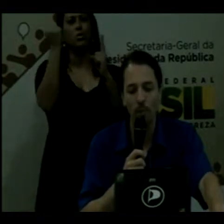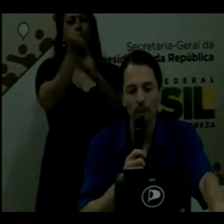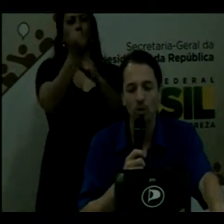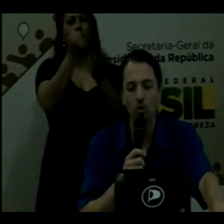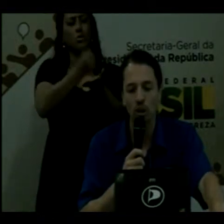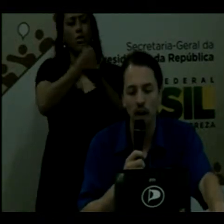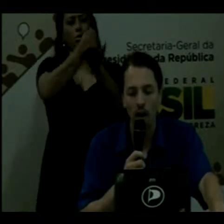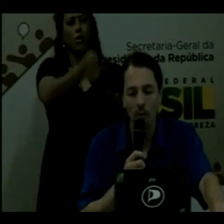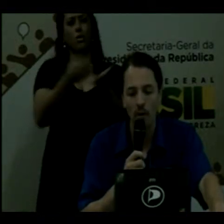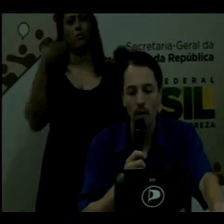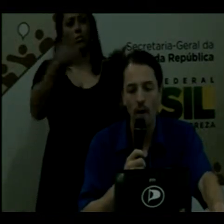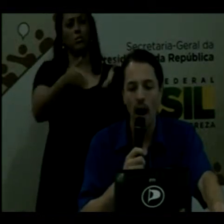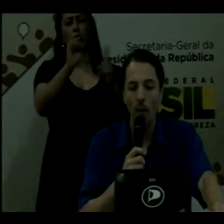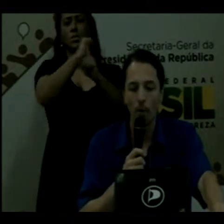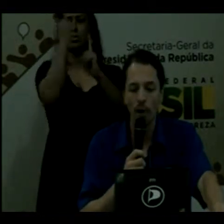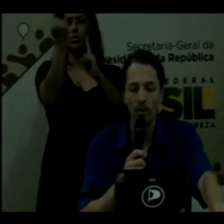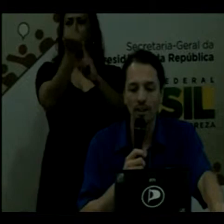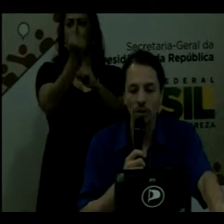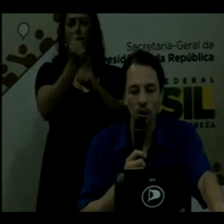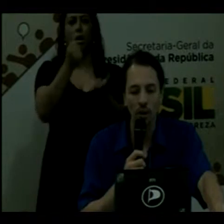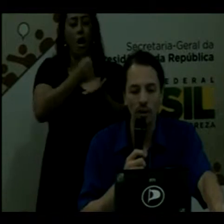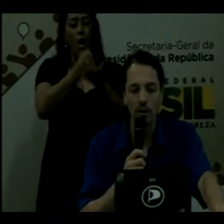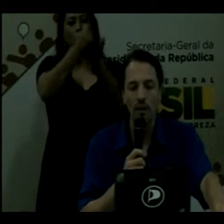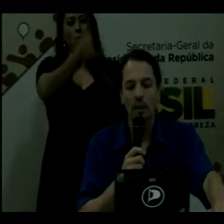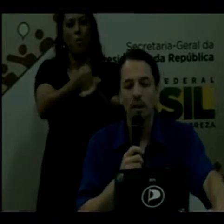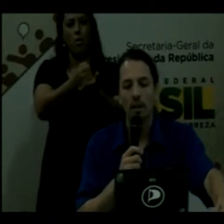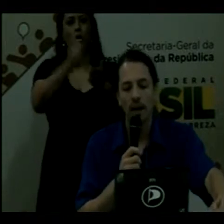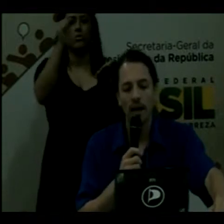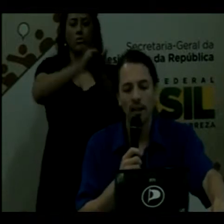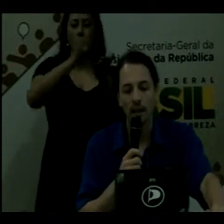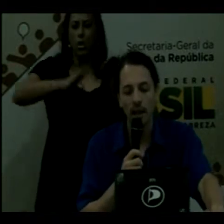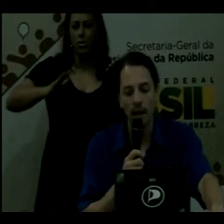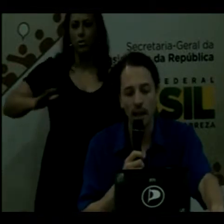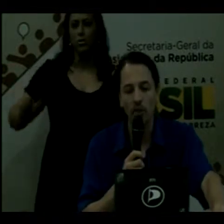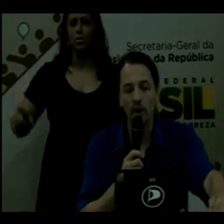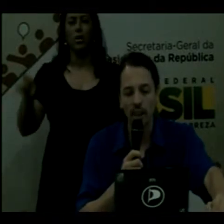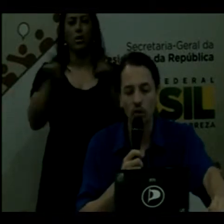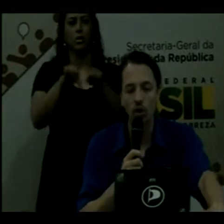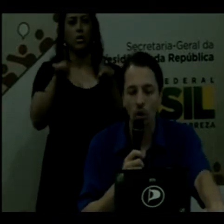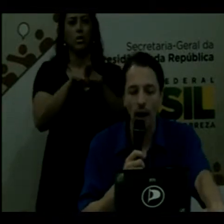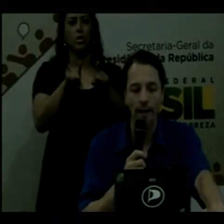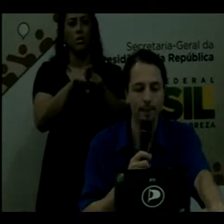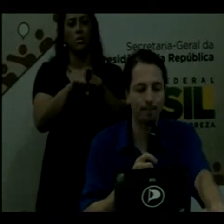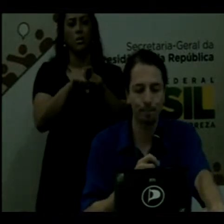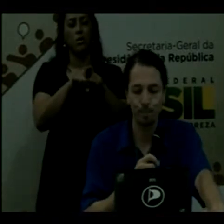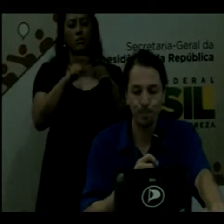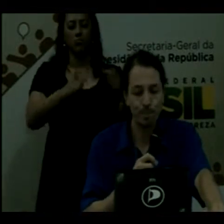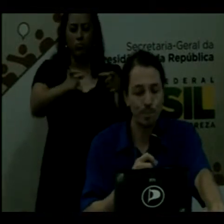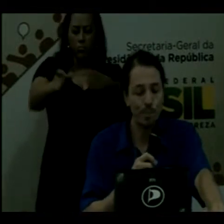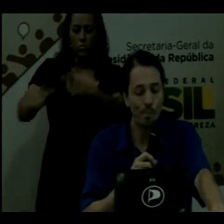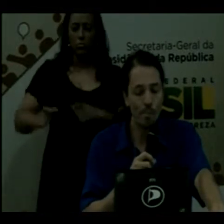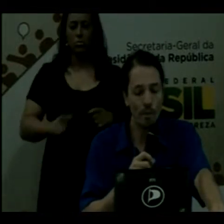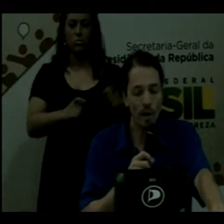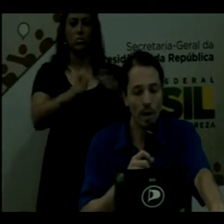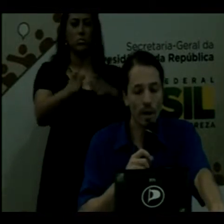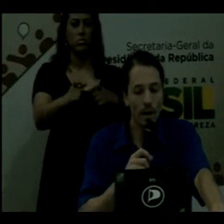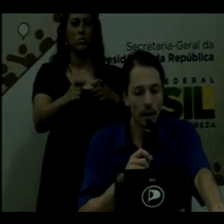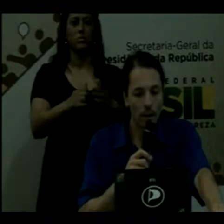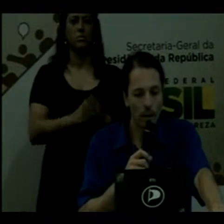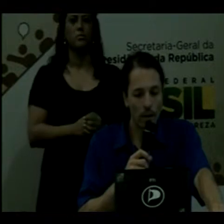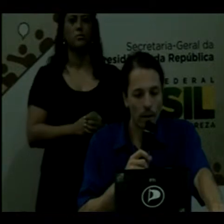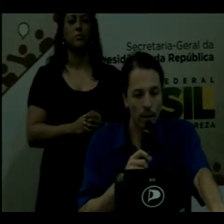para a participação social, apoiando as ações das organizações locais.